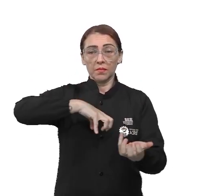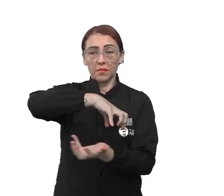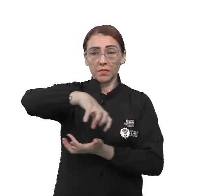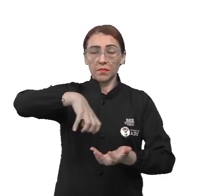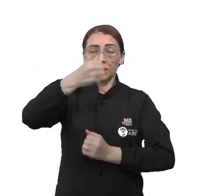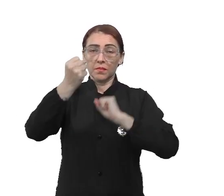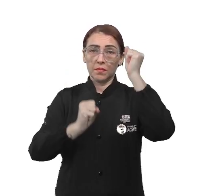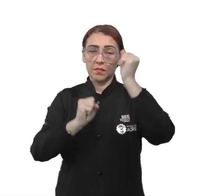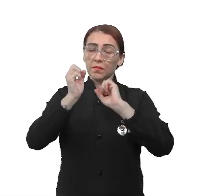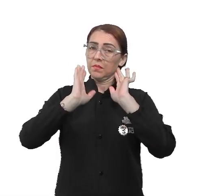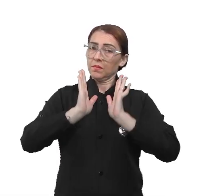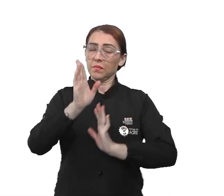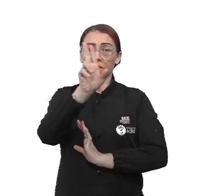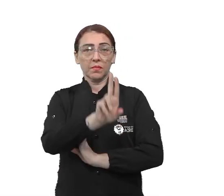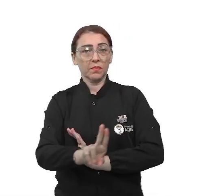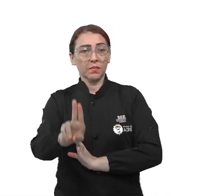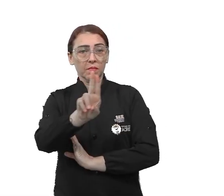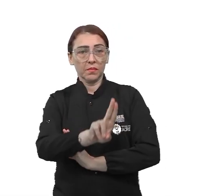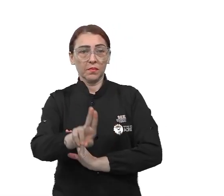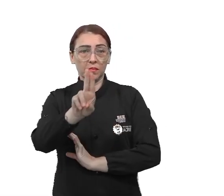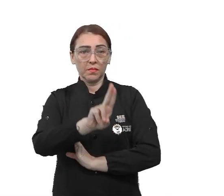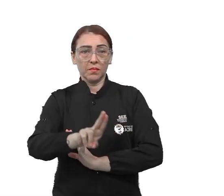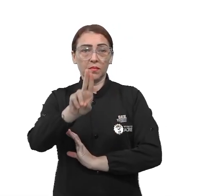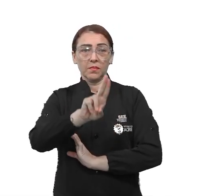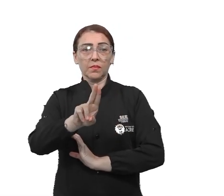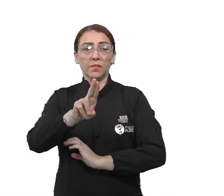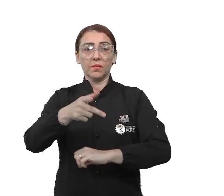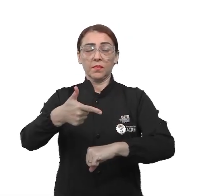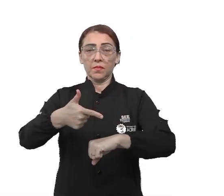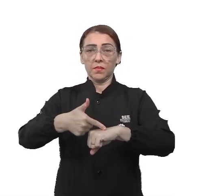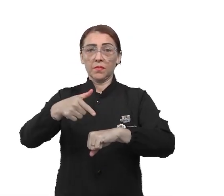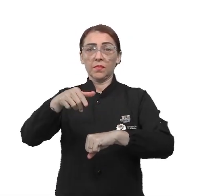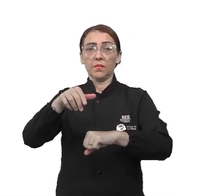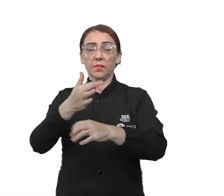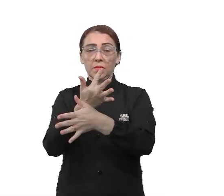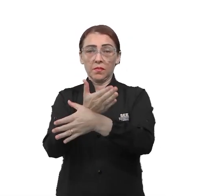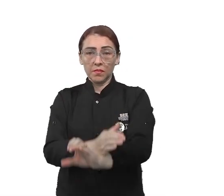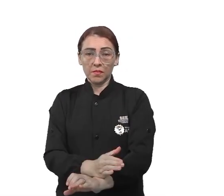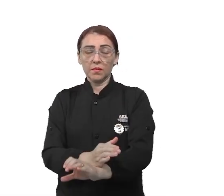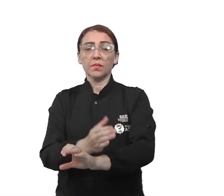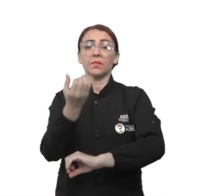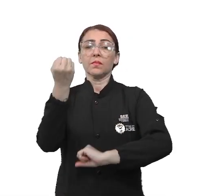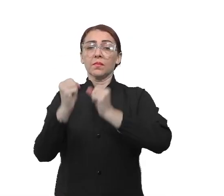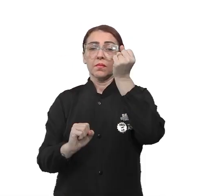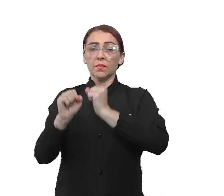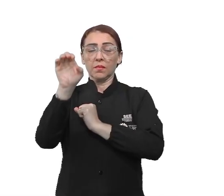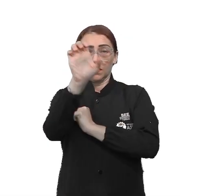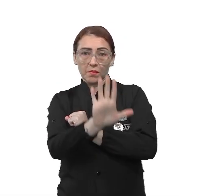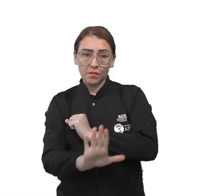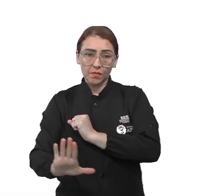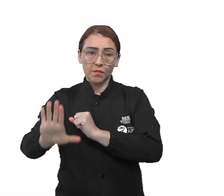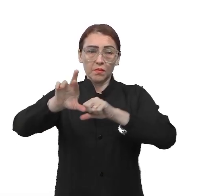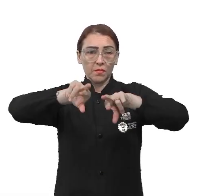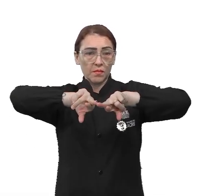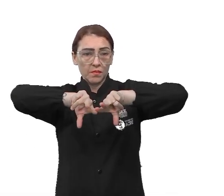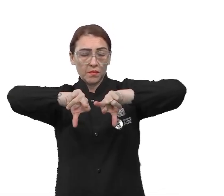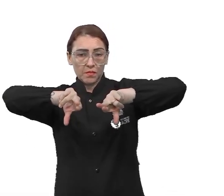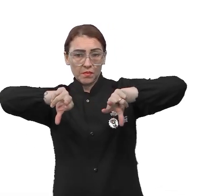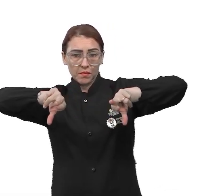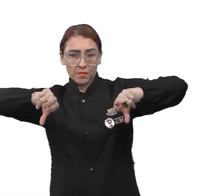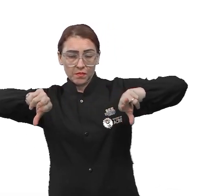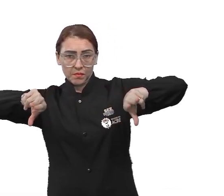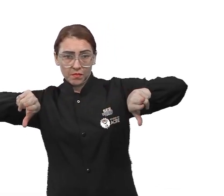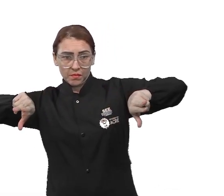pessoal, onde já se utilizava combustíveis fósseis, onde a indústria europeia está diversificada, ou